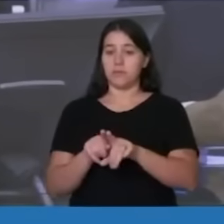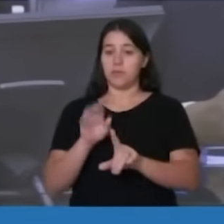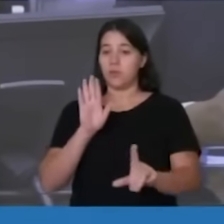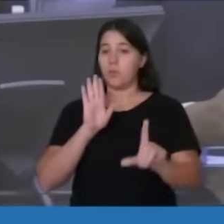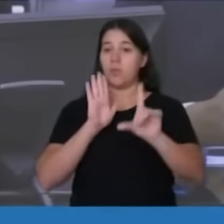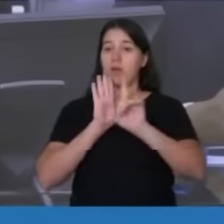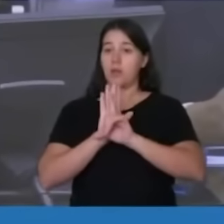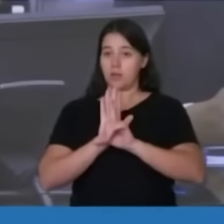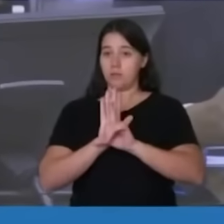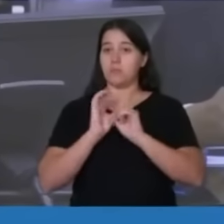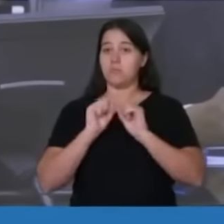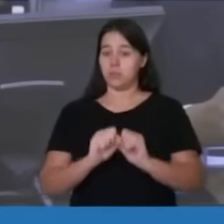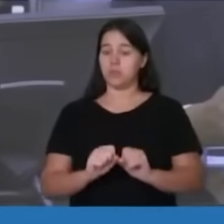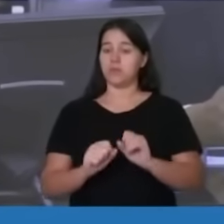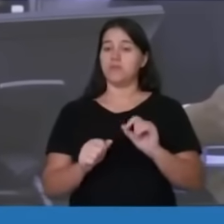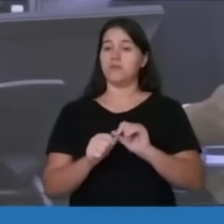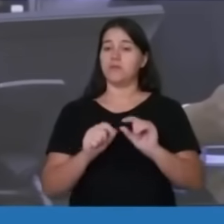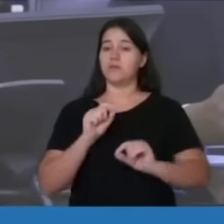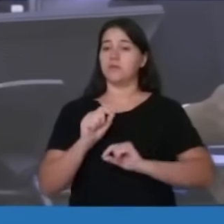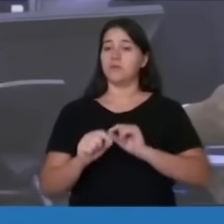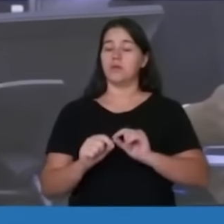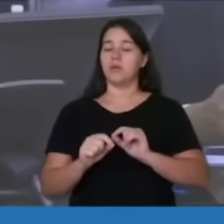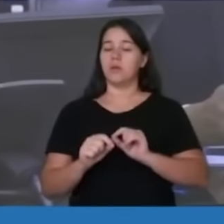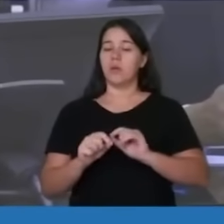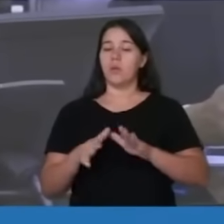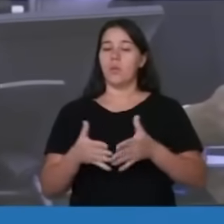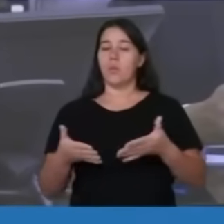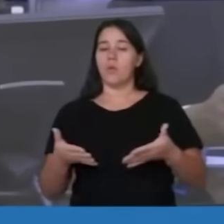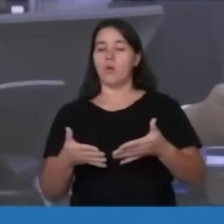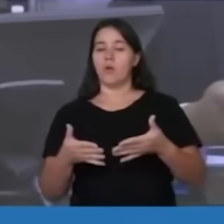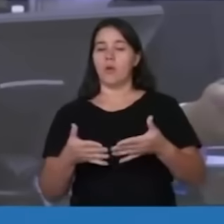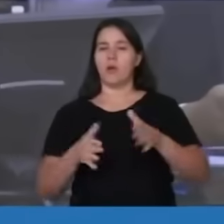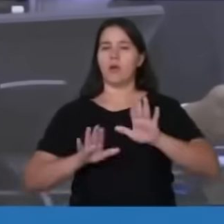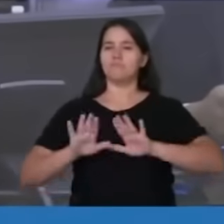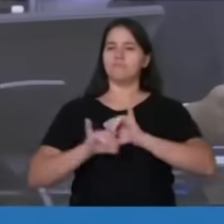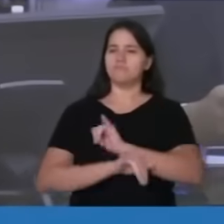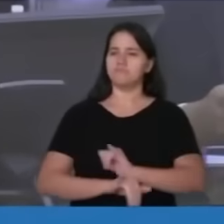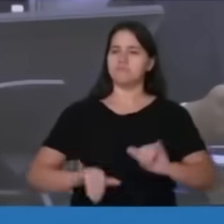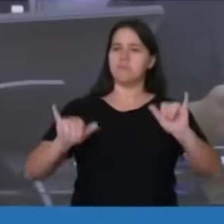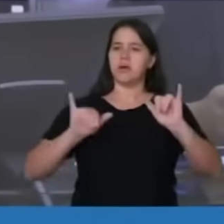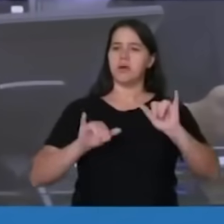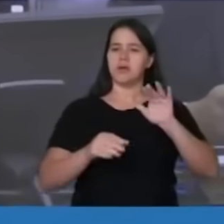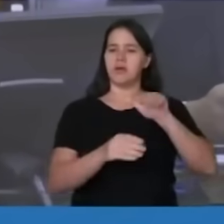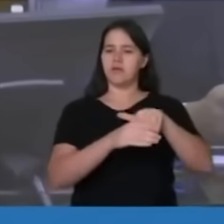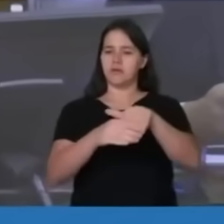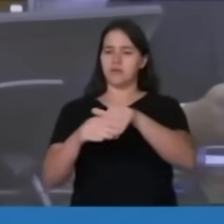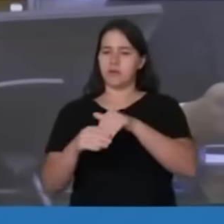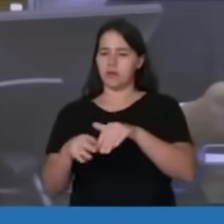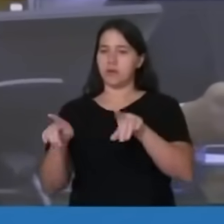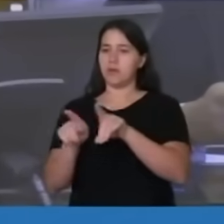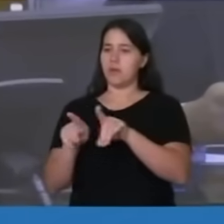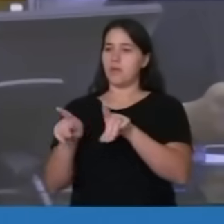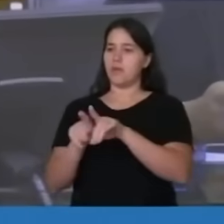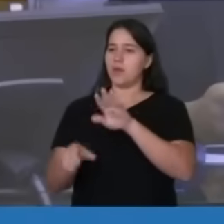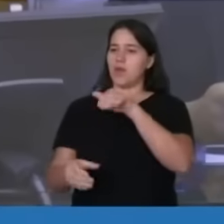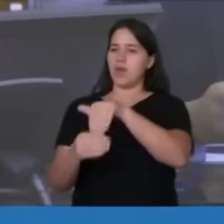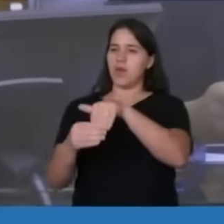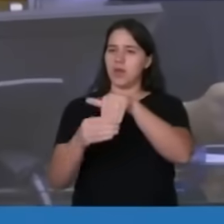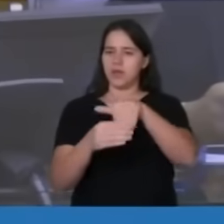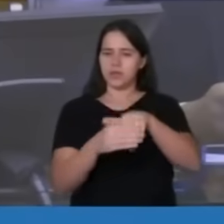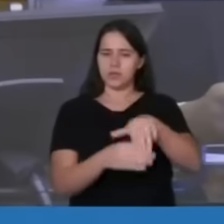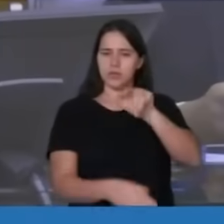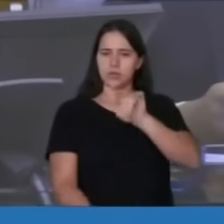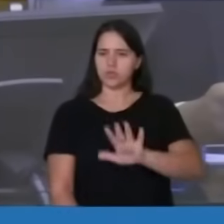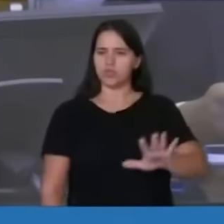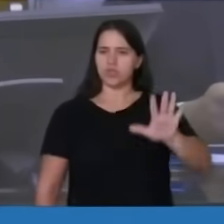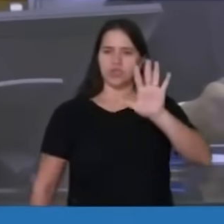possa definir, né, o tamanho das campanhas eleitorais municipais, o tamanho das eleições gerais para presidente, governador,